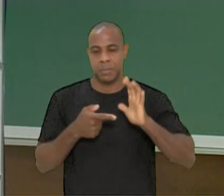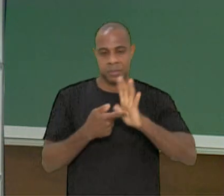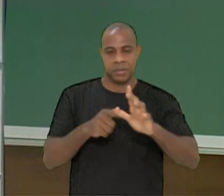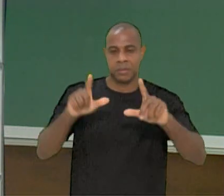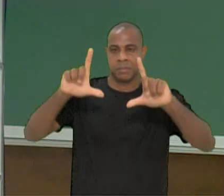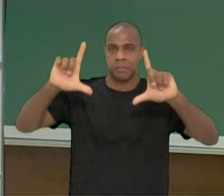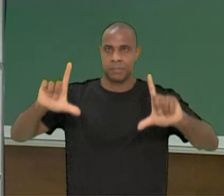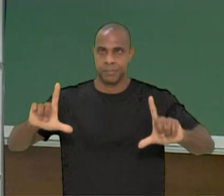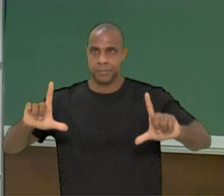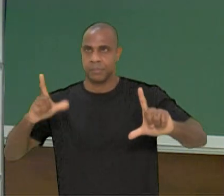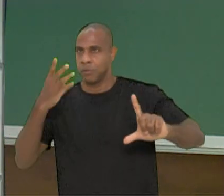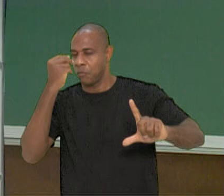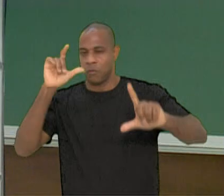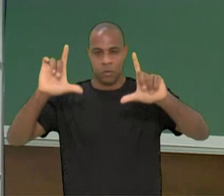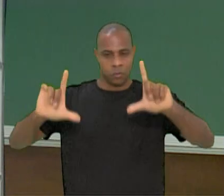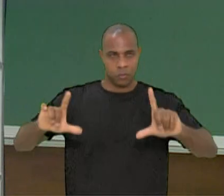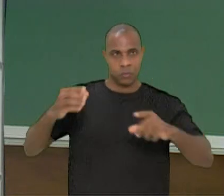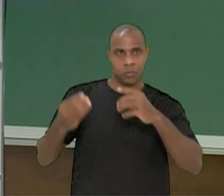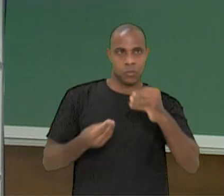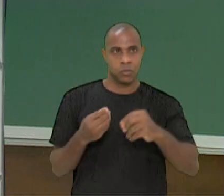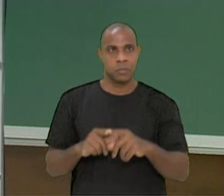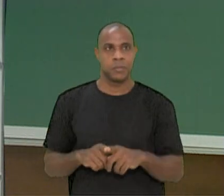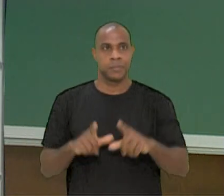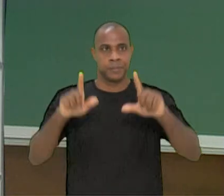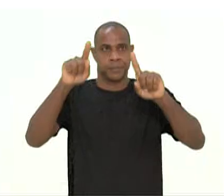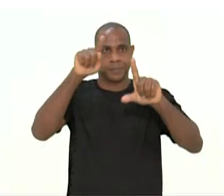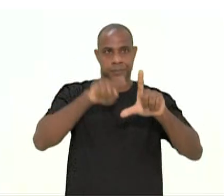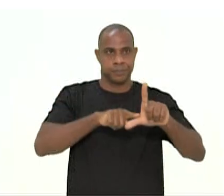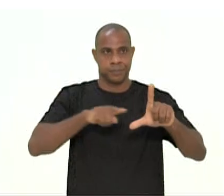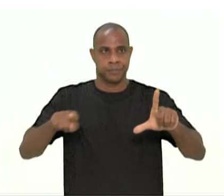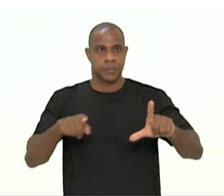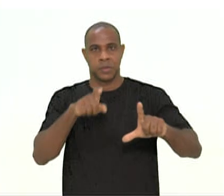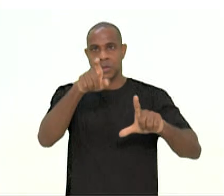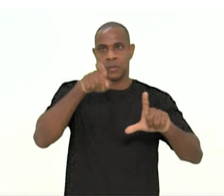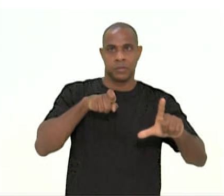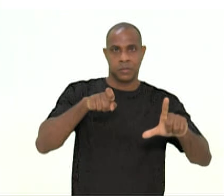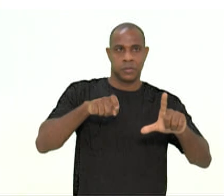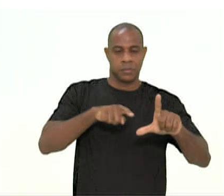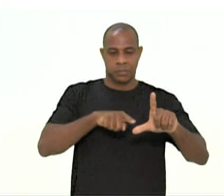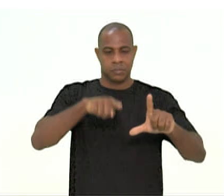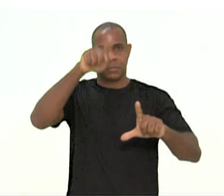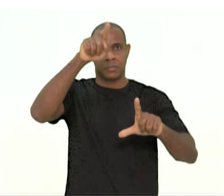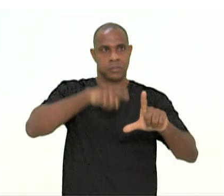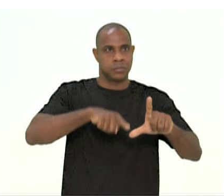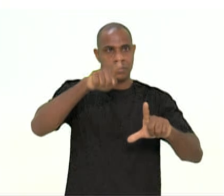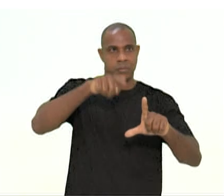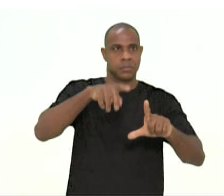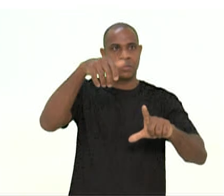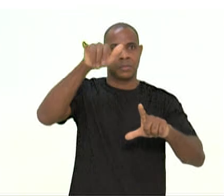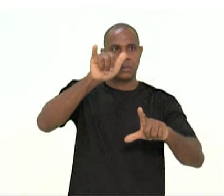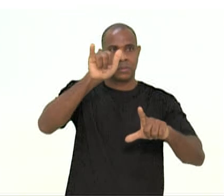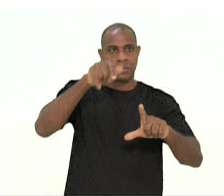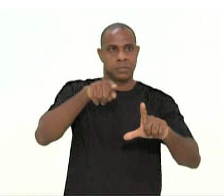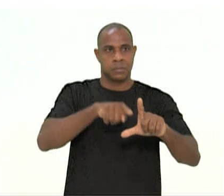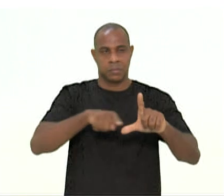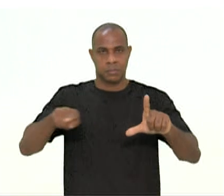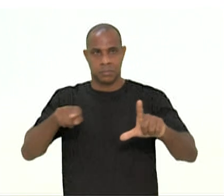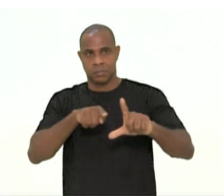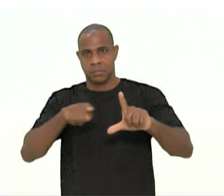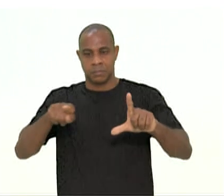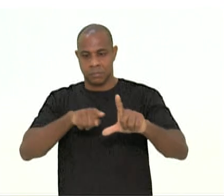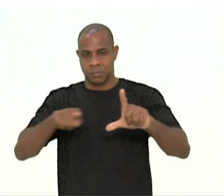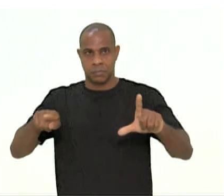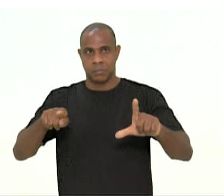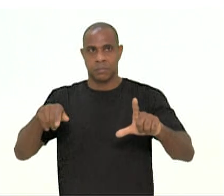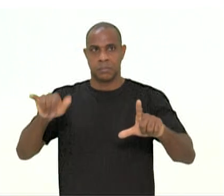comprimento x e largura y. Ele fez algumas modificações nesse molde. Ele cortou um pedaço, reduzindo seu comprimento em 4 centímetros.